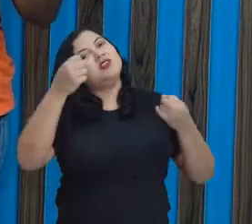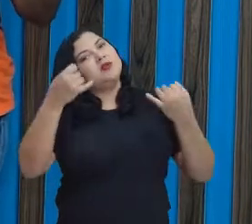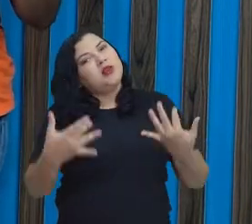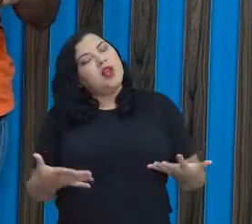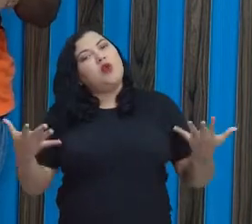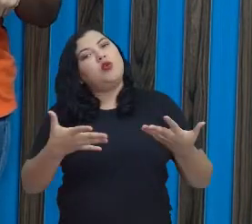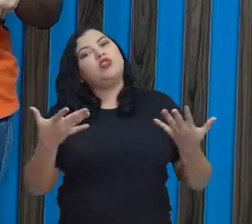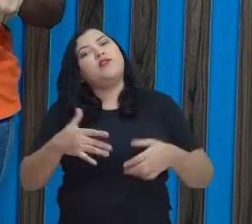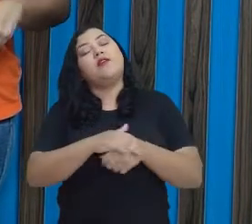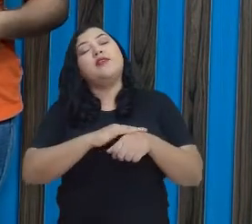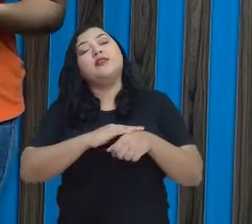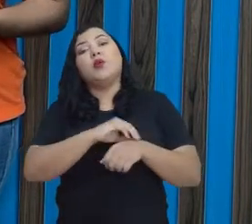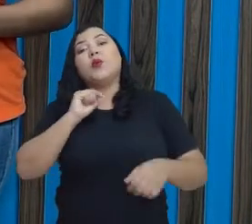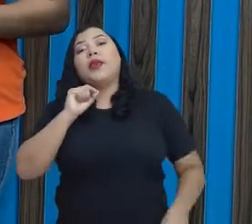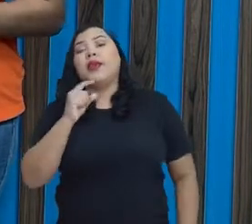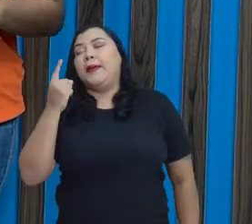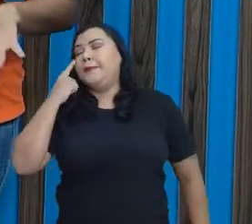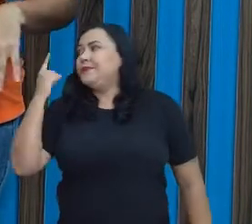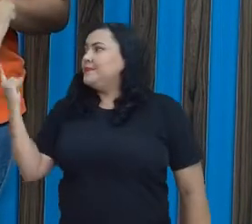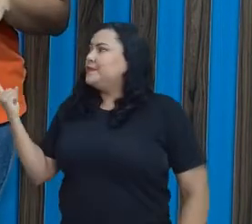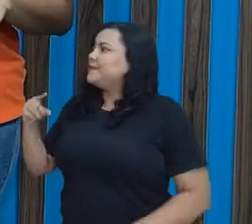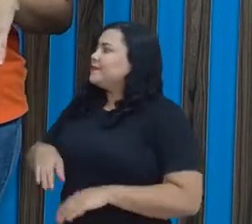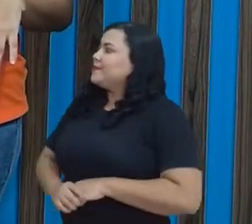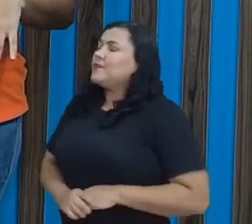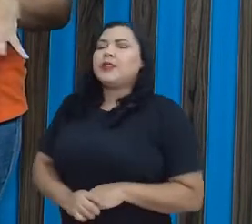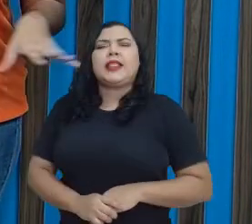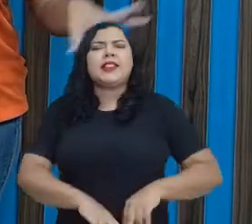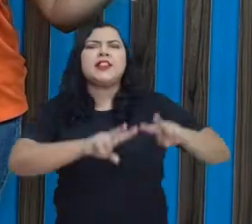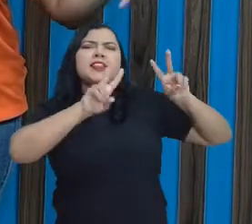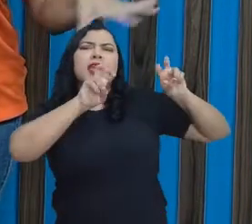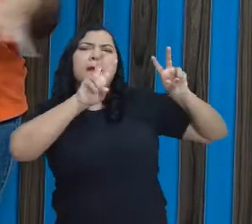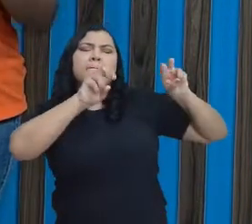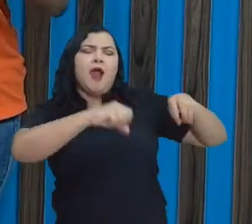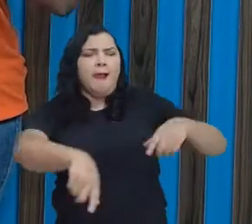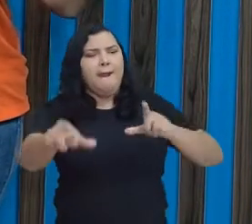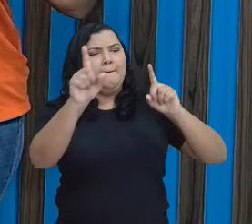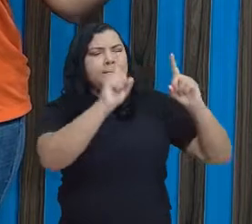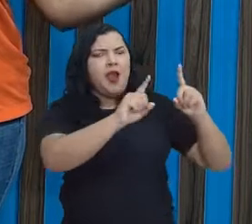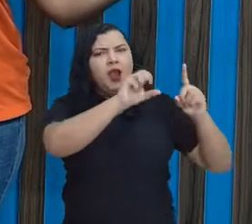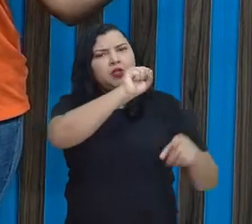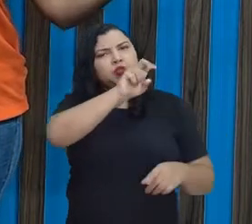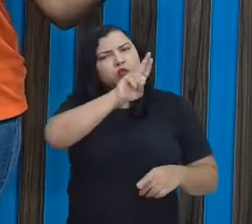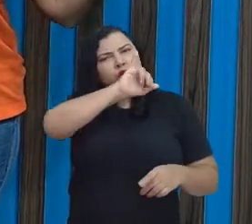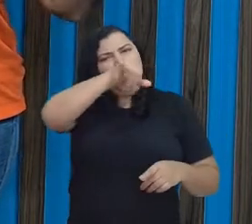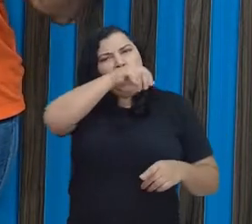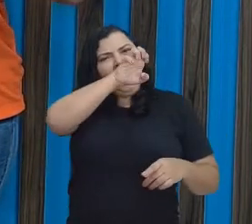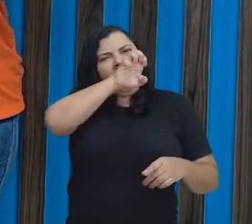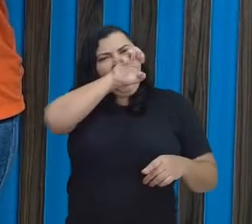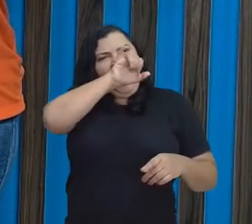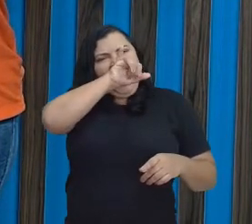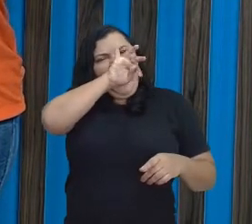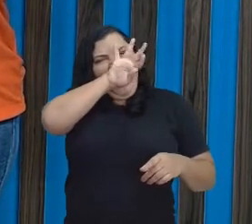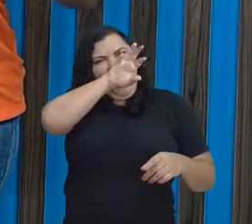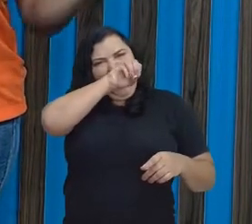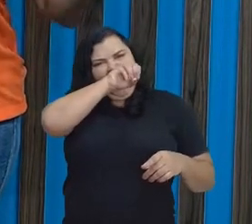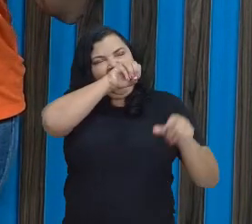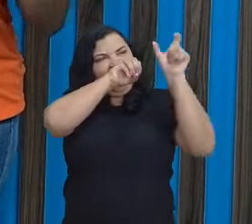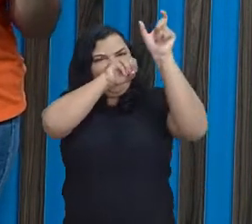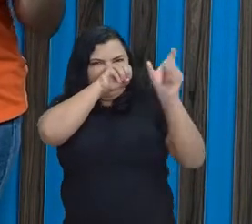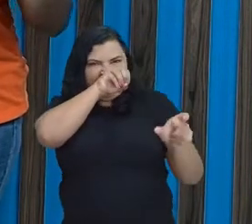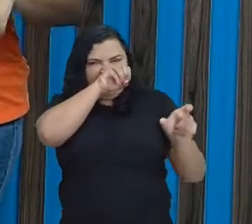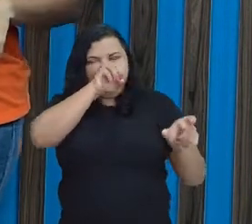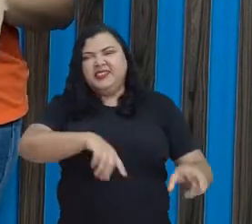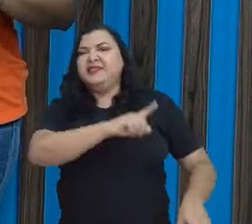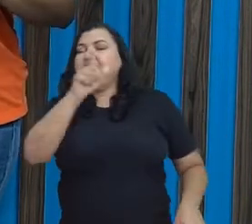falar um pouco sobre a relação entre sujeito e predicado. E aí, para a gente trabalhar isso, a minha proposta, na verdade são